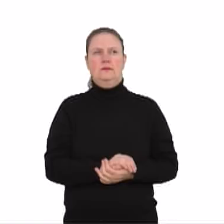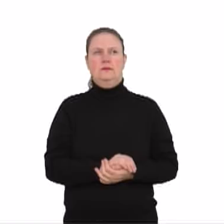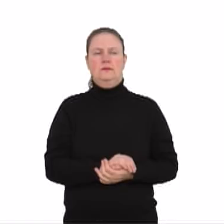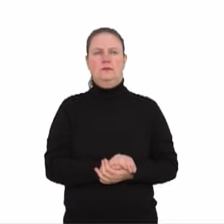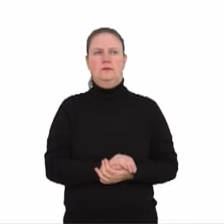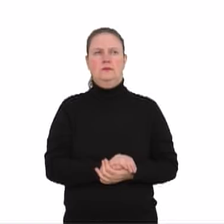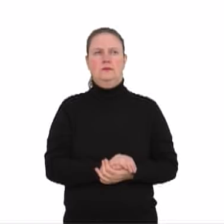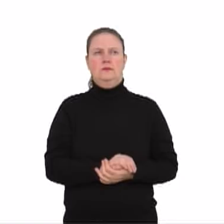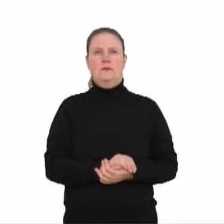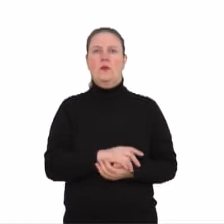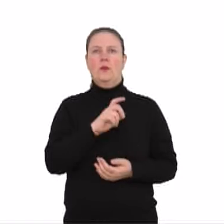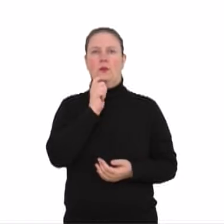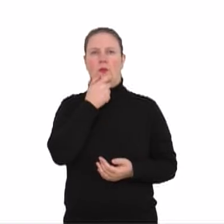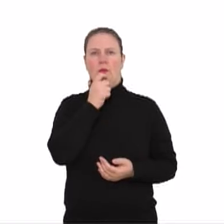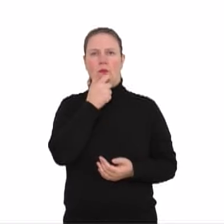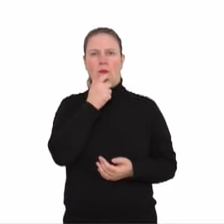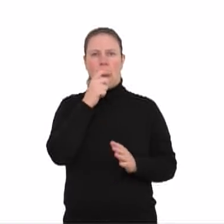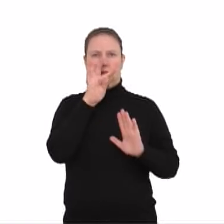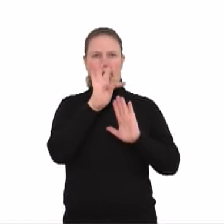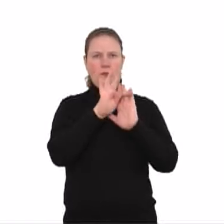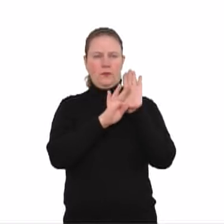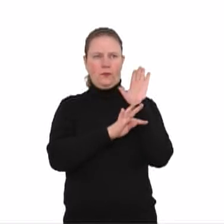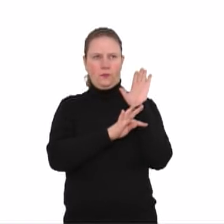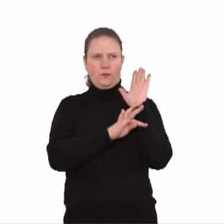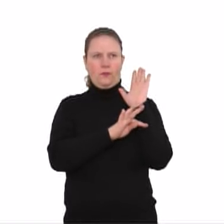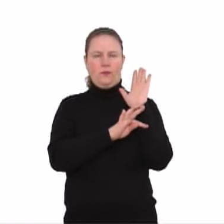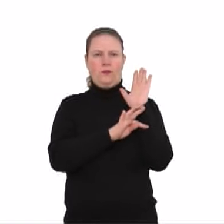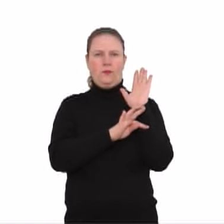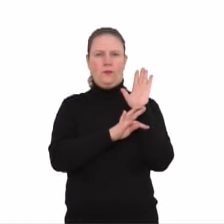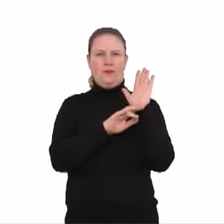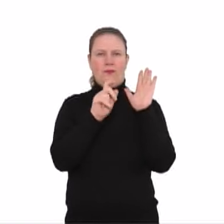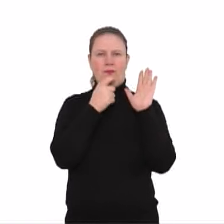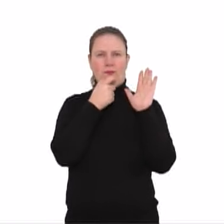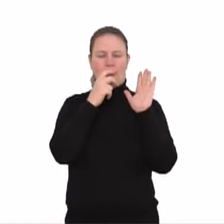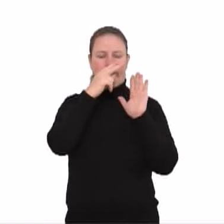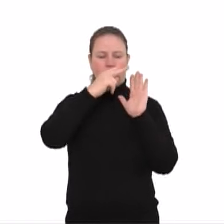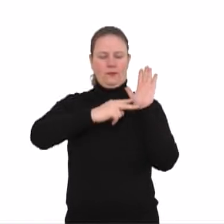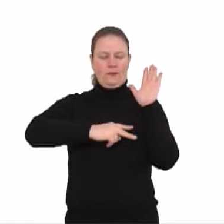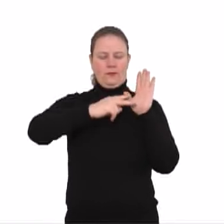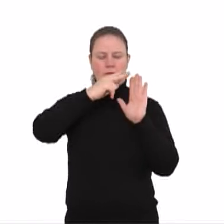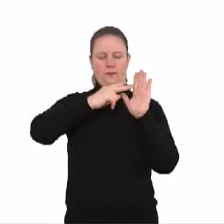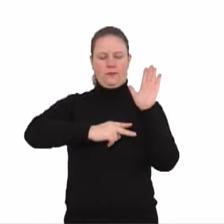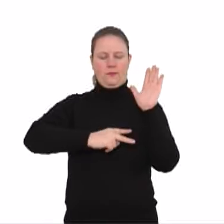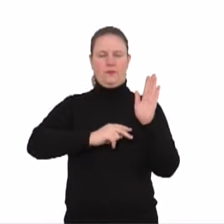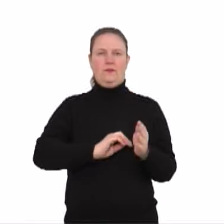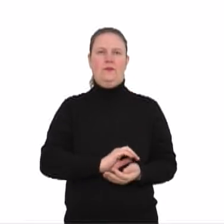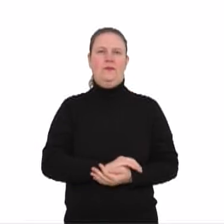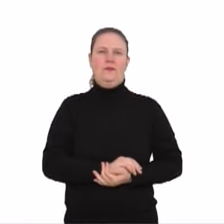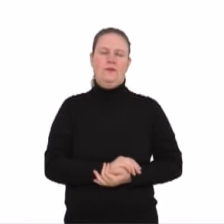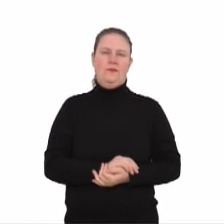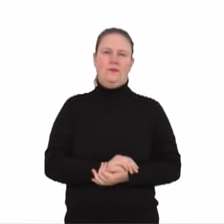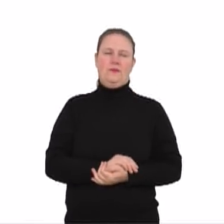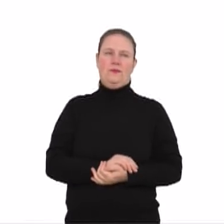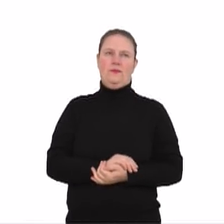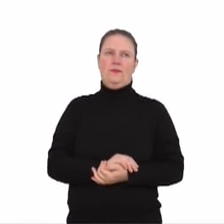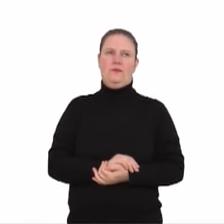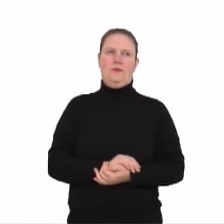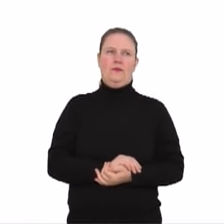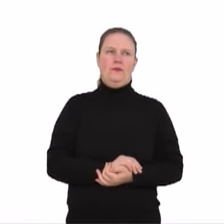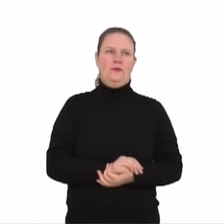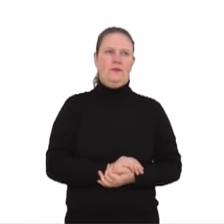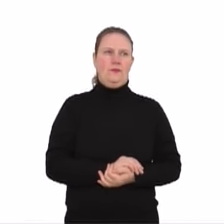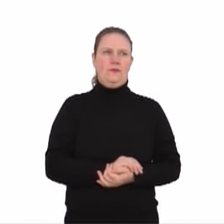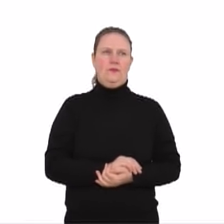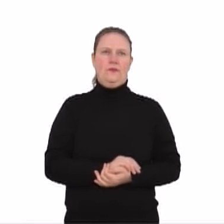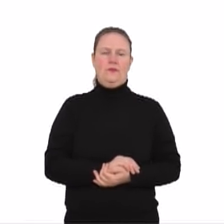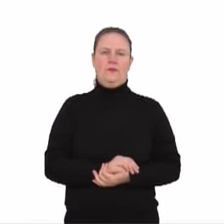advance. Number 2, check the height and or age restrictions before you go.